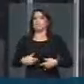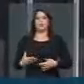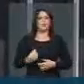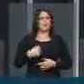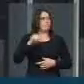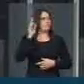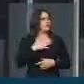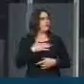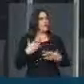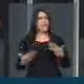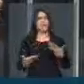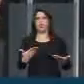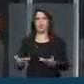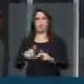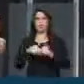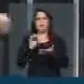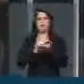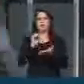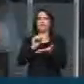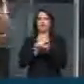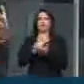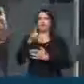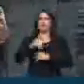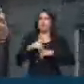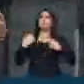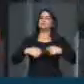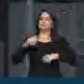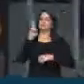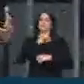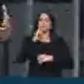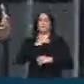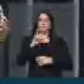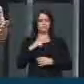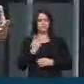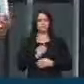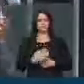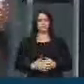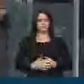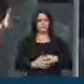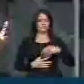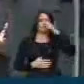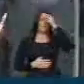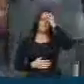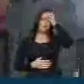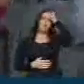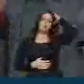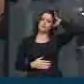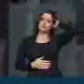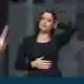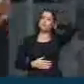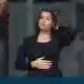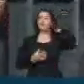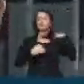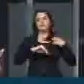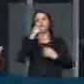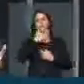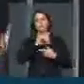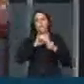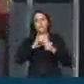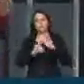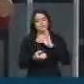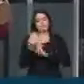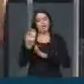Brasil. Dada essa situação, é urgente que nós possamos criar instrumentos e